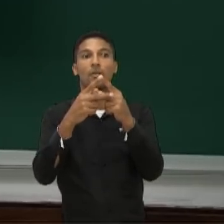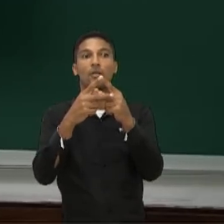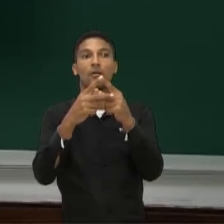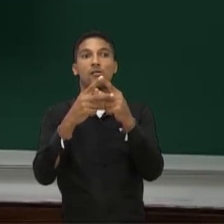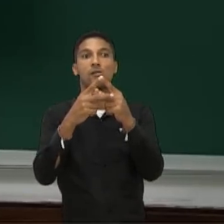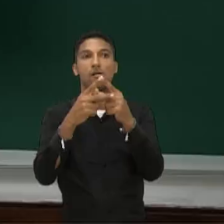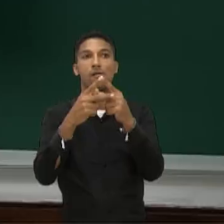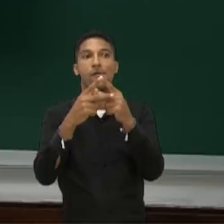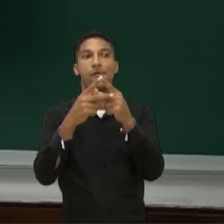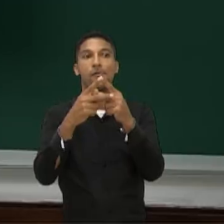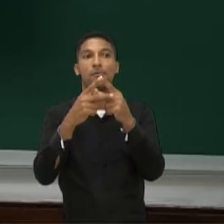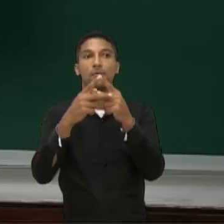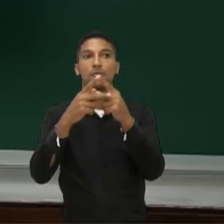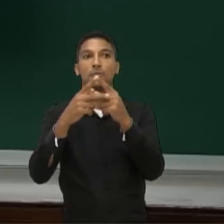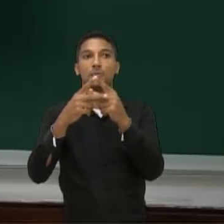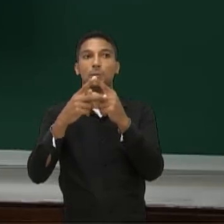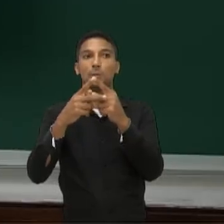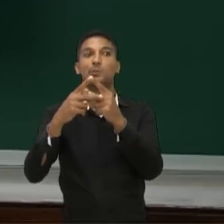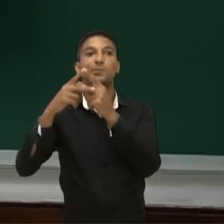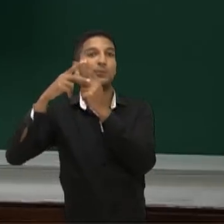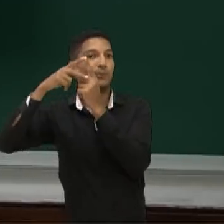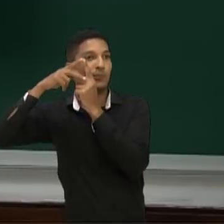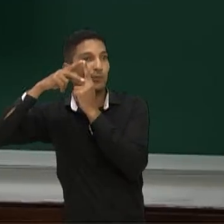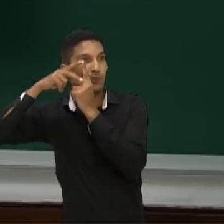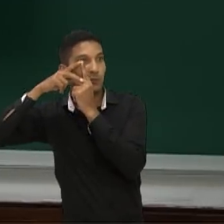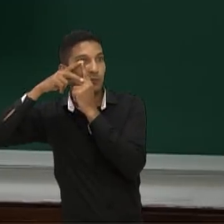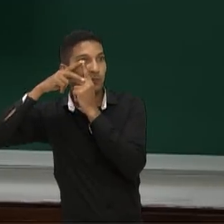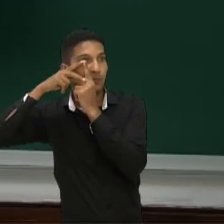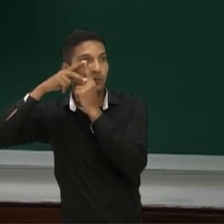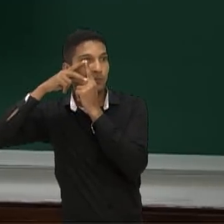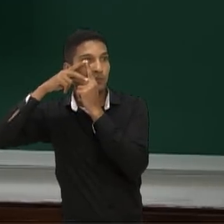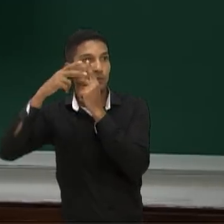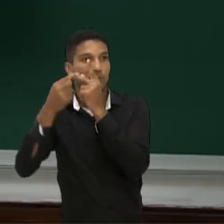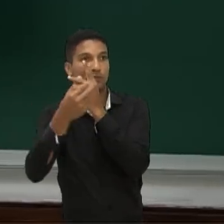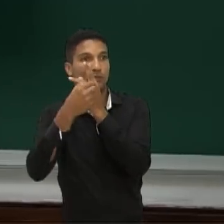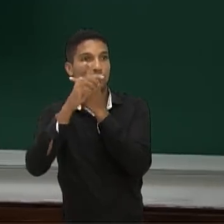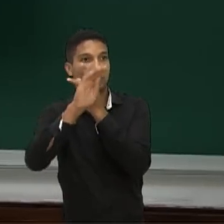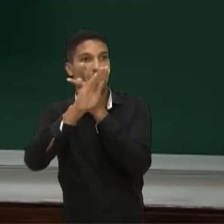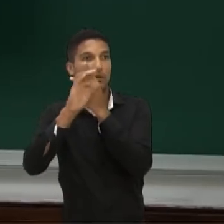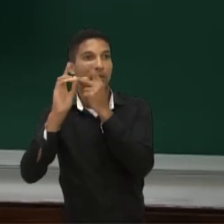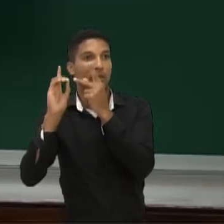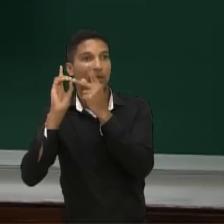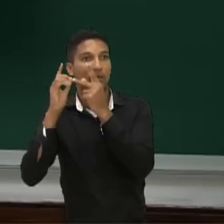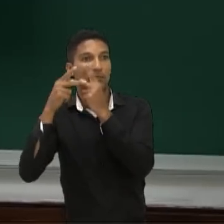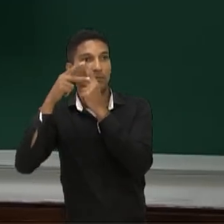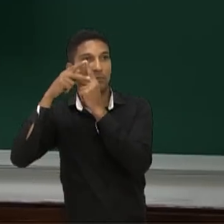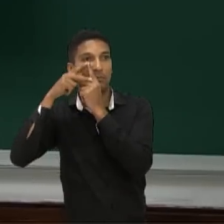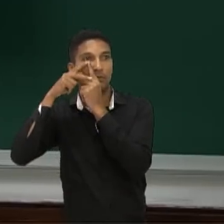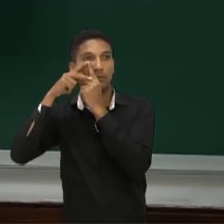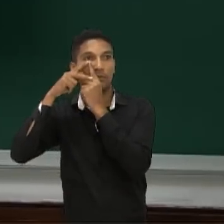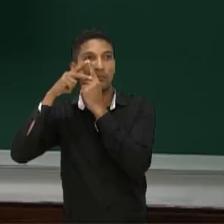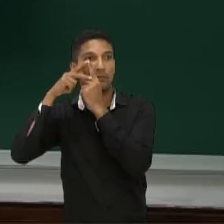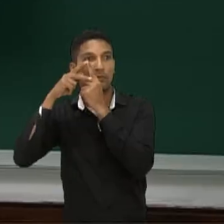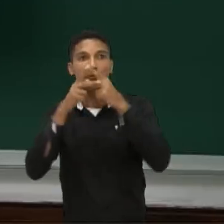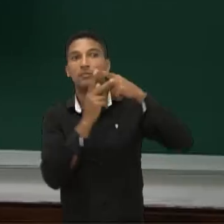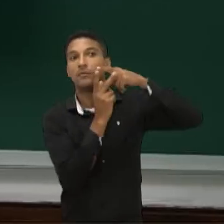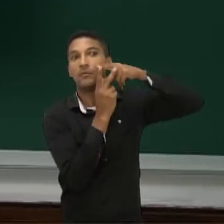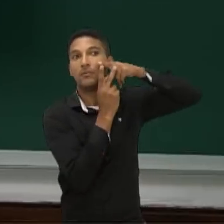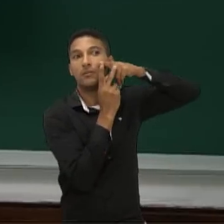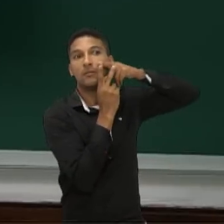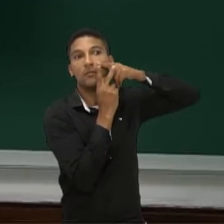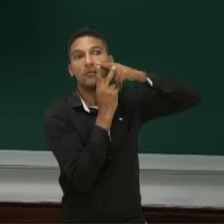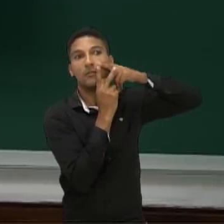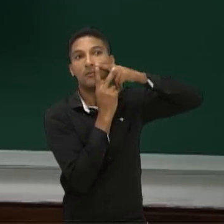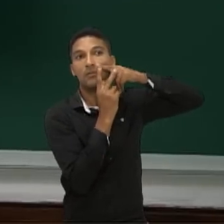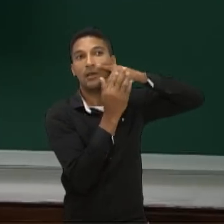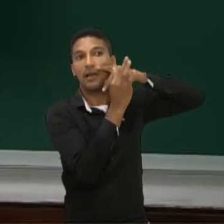aqui, esse segmento do meio, que eu tenho que ele vai ali de B até E, ou eu também posso falar de E até B, não tem problema, tá